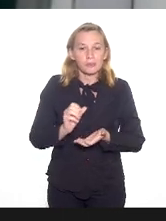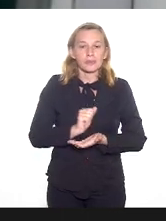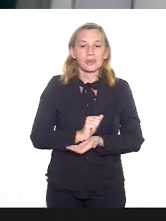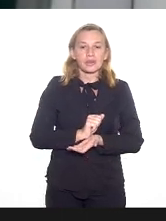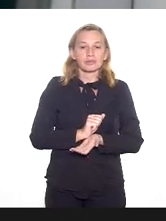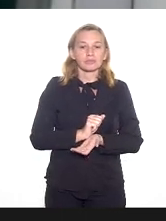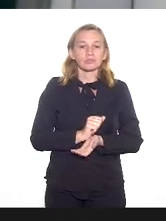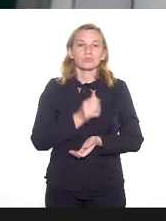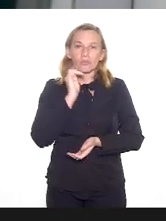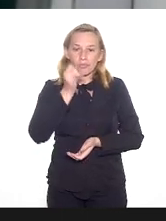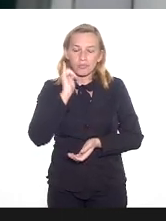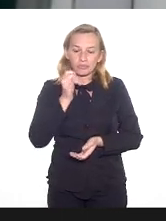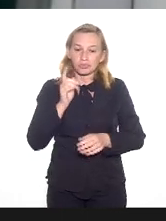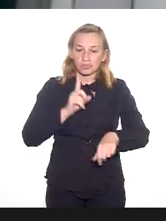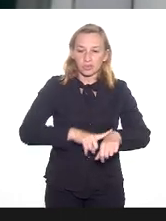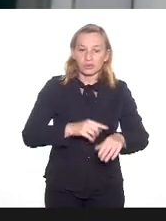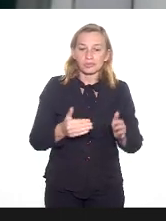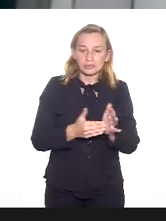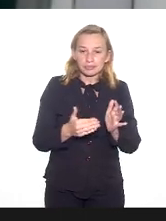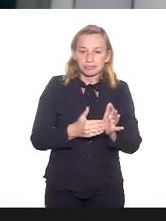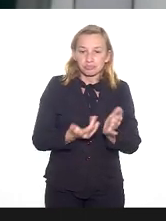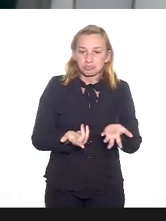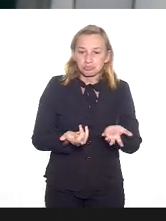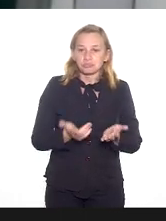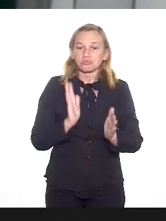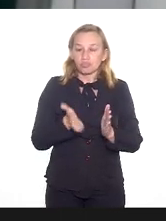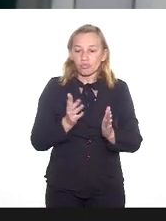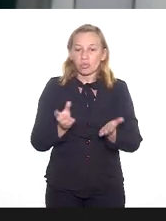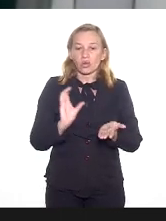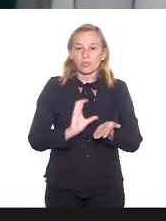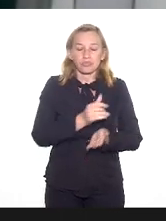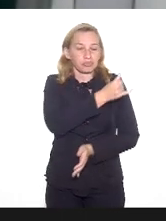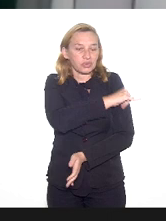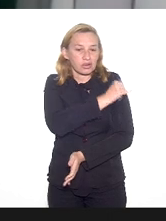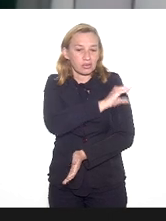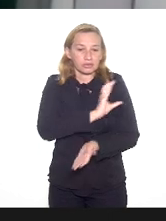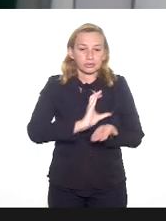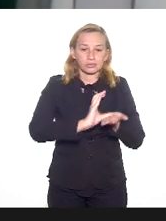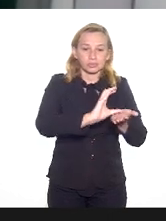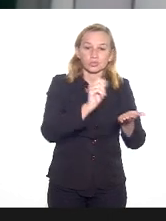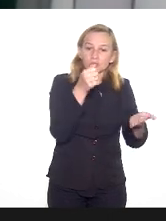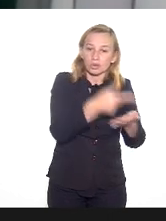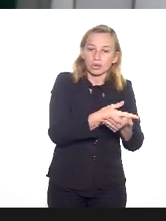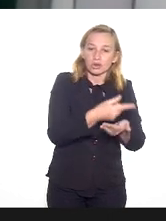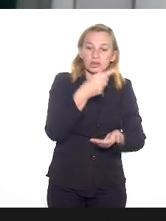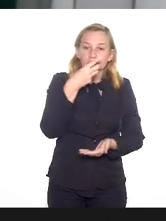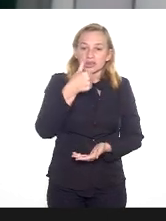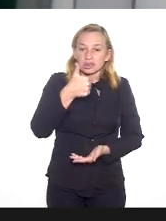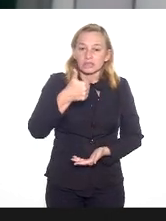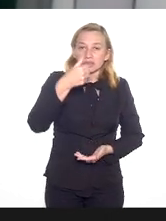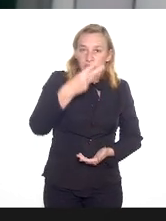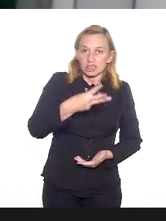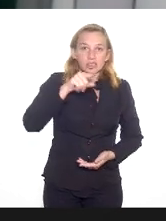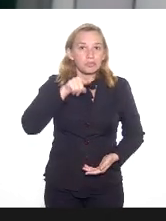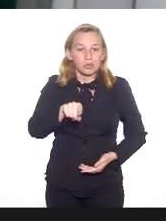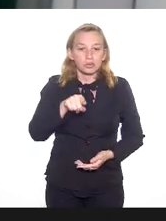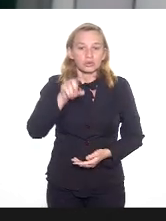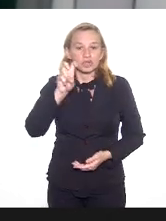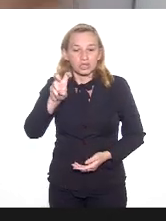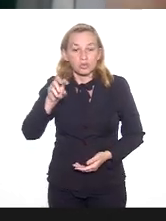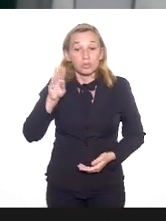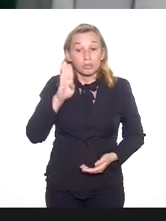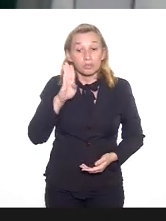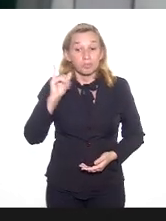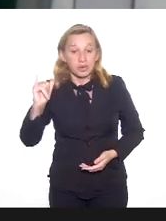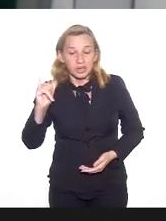desse relatório, o Rio de Janeiro já havia desembolsado como pagamento 13,5 bi, né, e